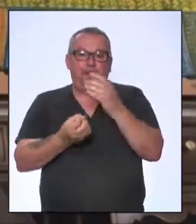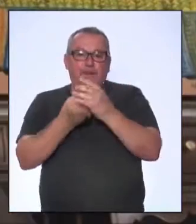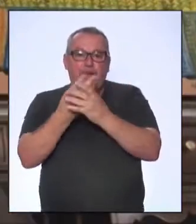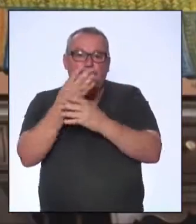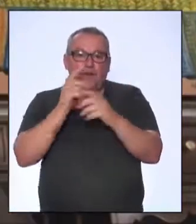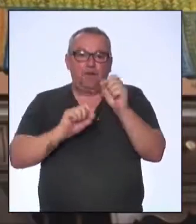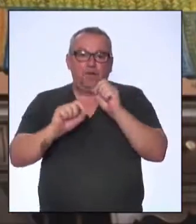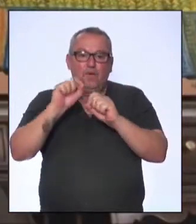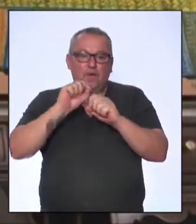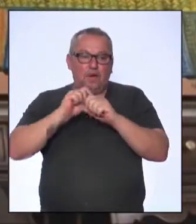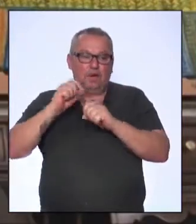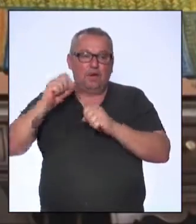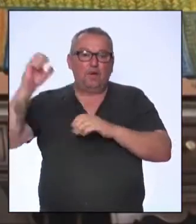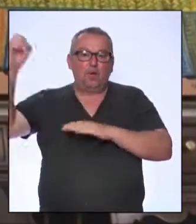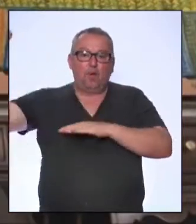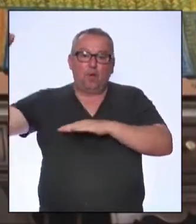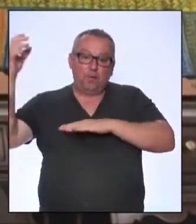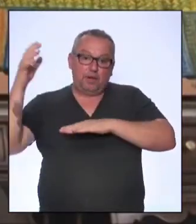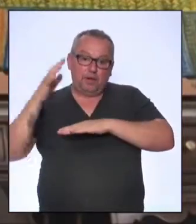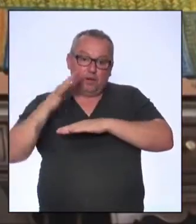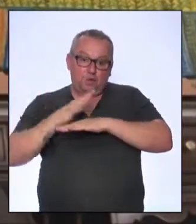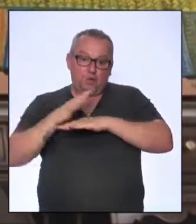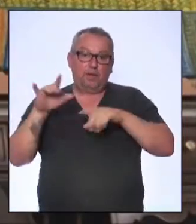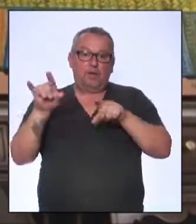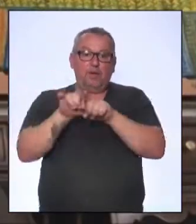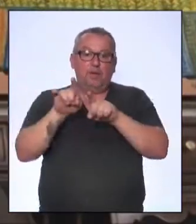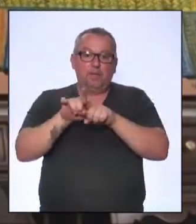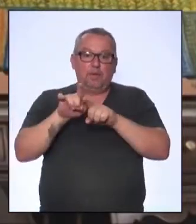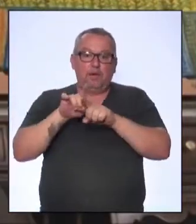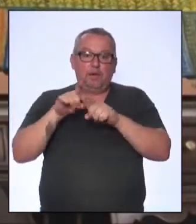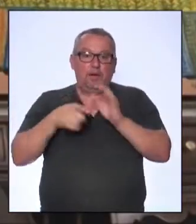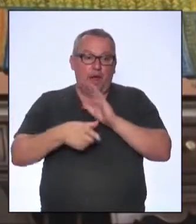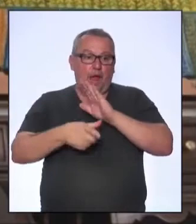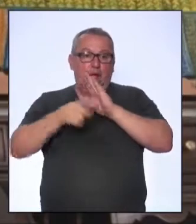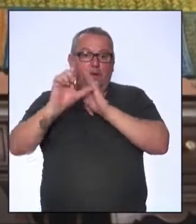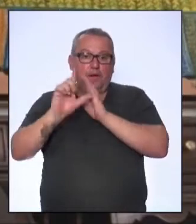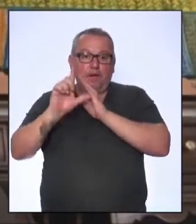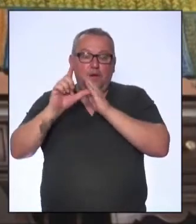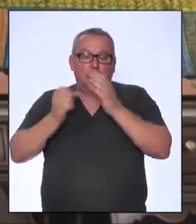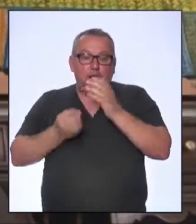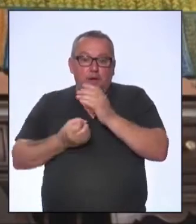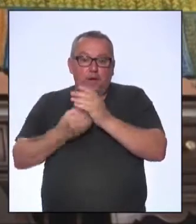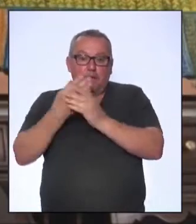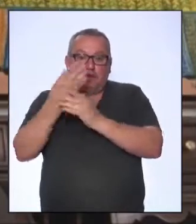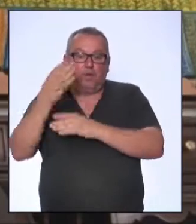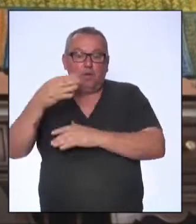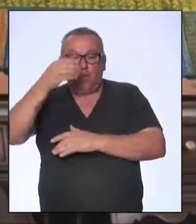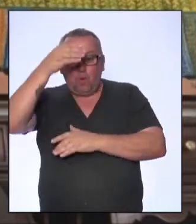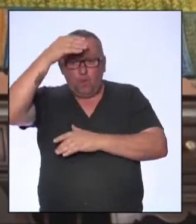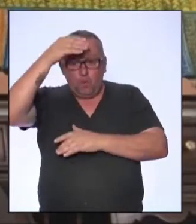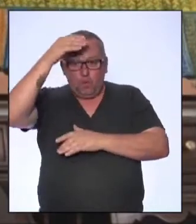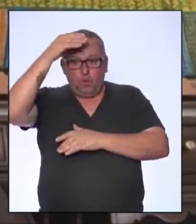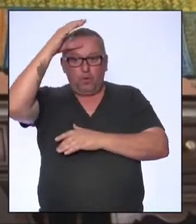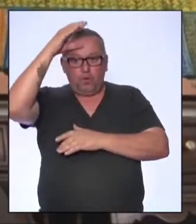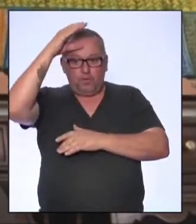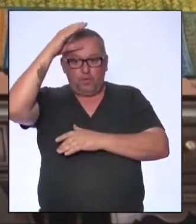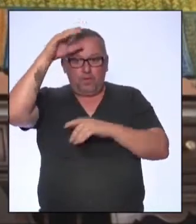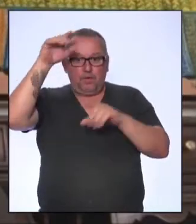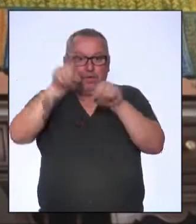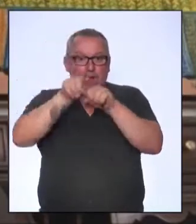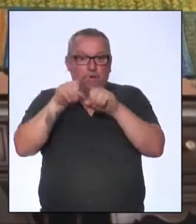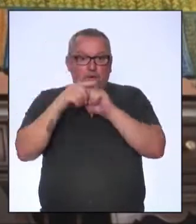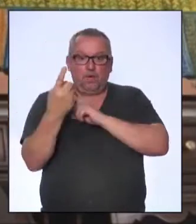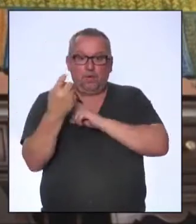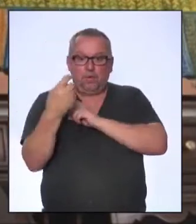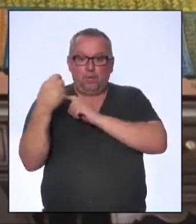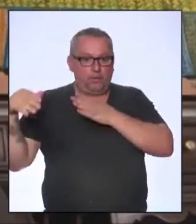do iluminismo, no auge da preconização do conhecimento como o único